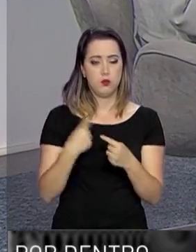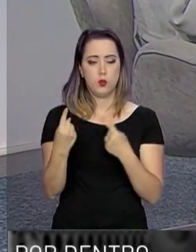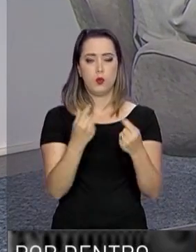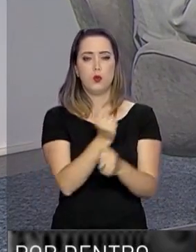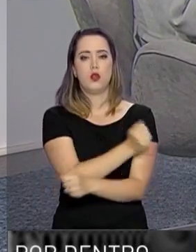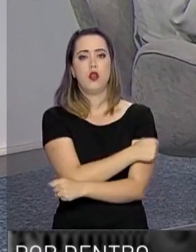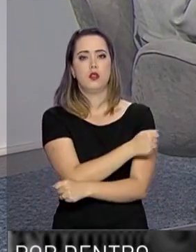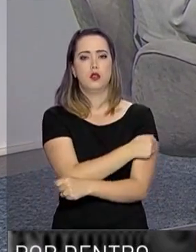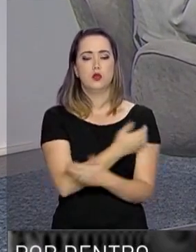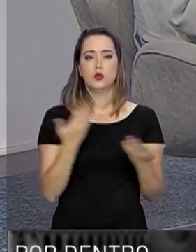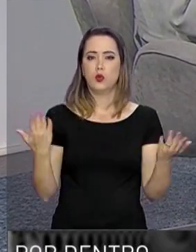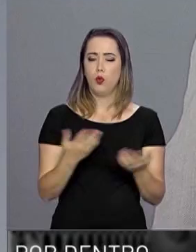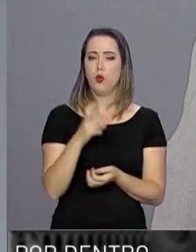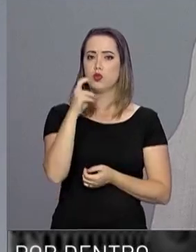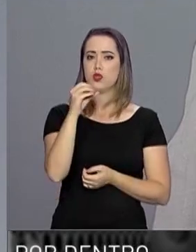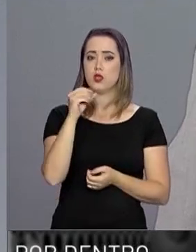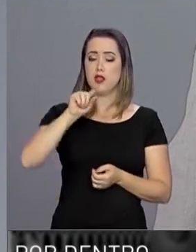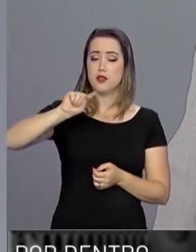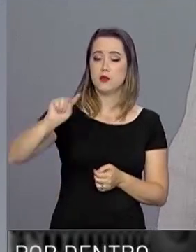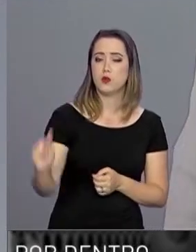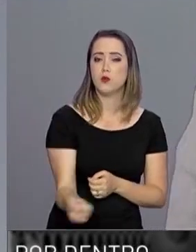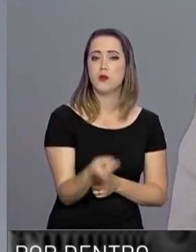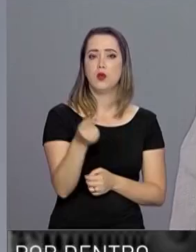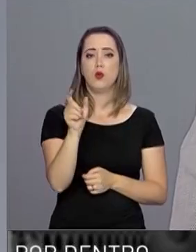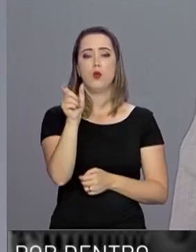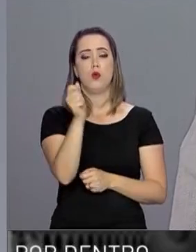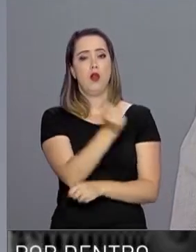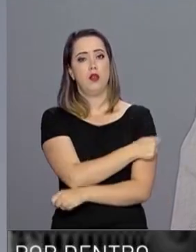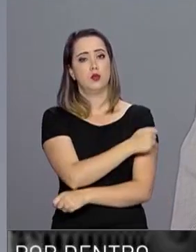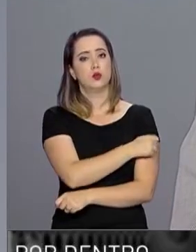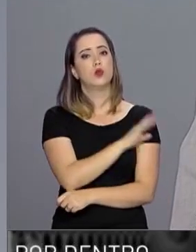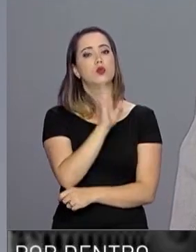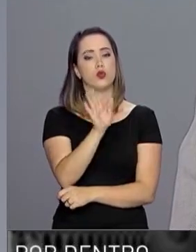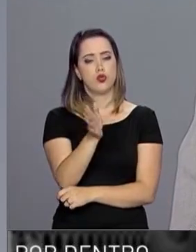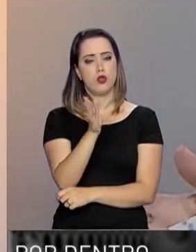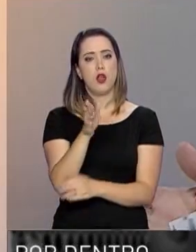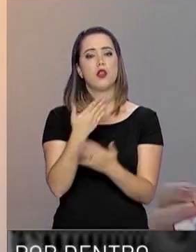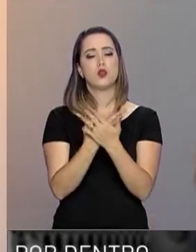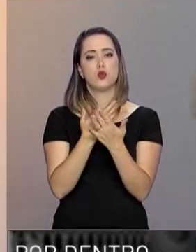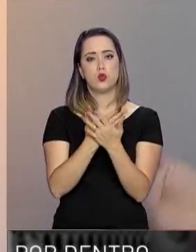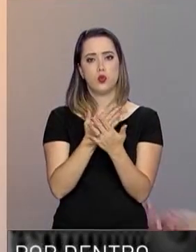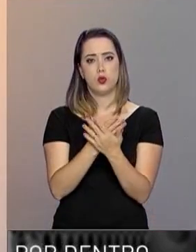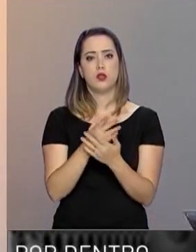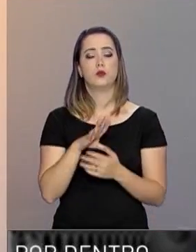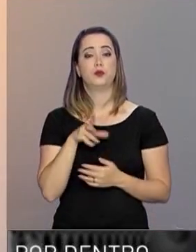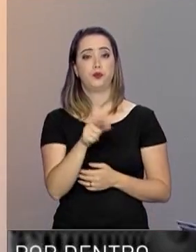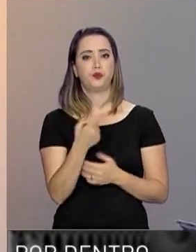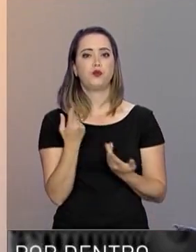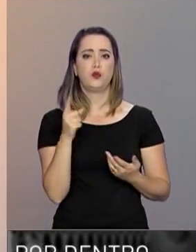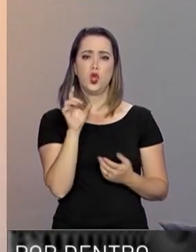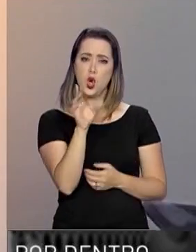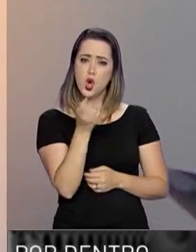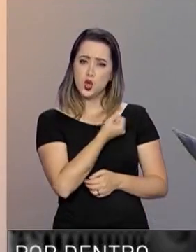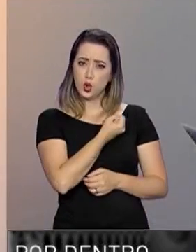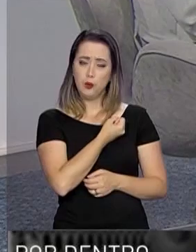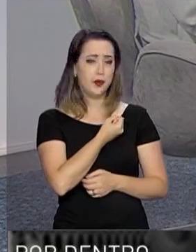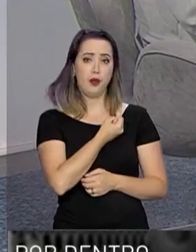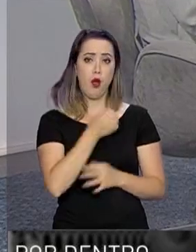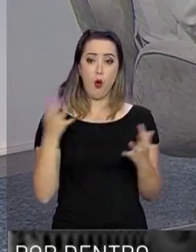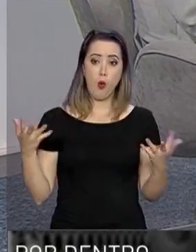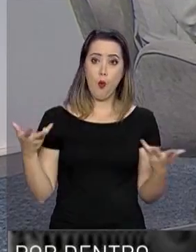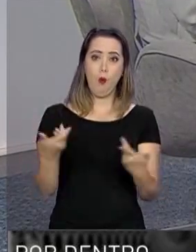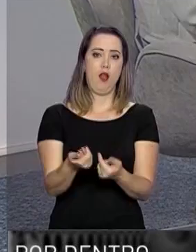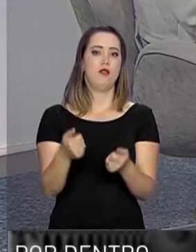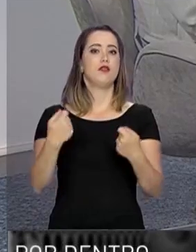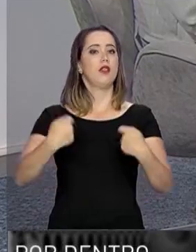500 mil alunos já atingidos com as duas portarias lançadas. Não é só quantidade, é qualidade principalmente, né? Exatamente. Hoje